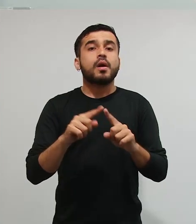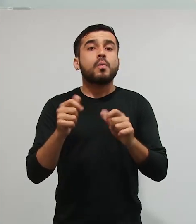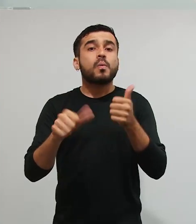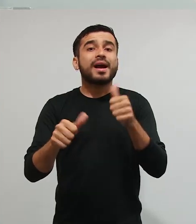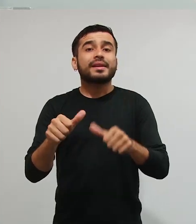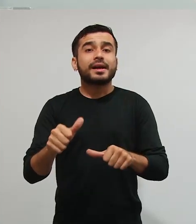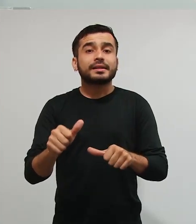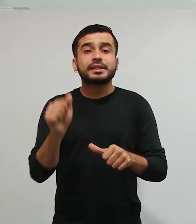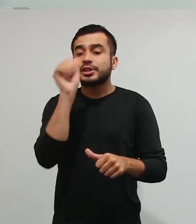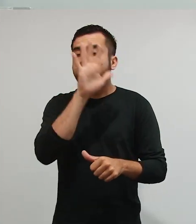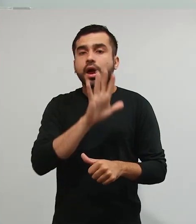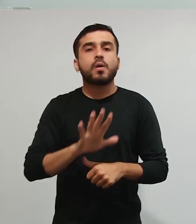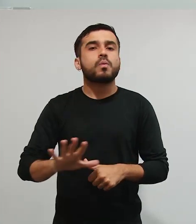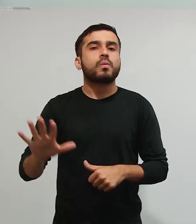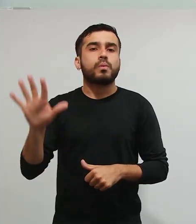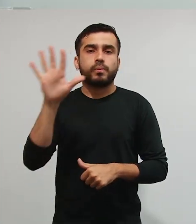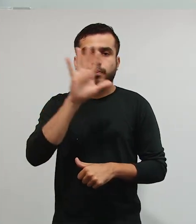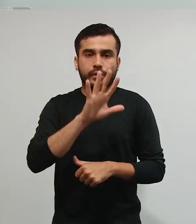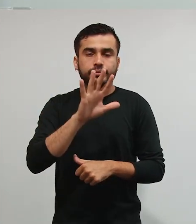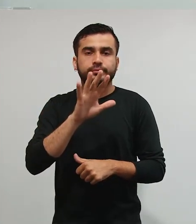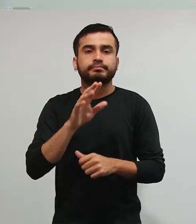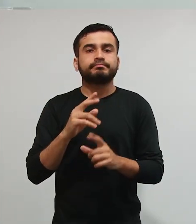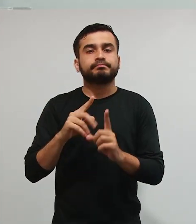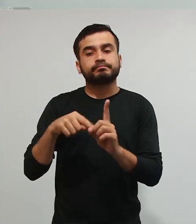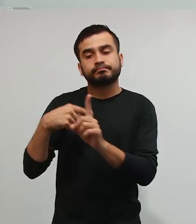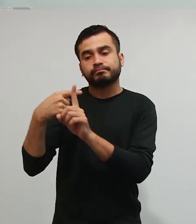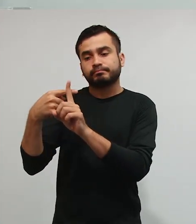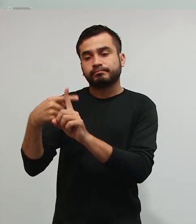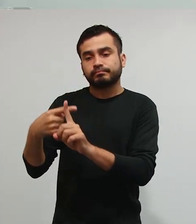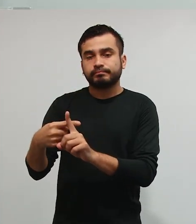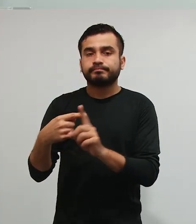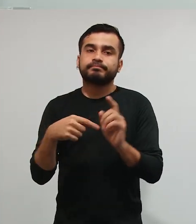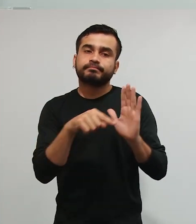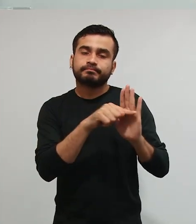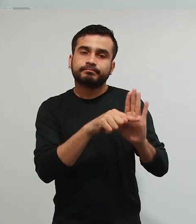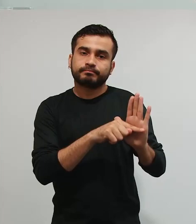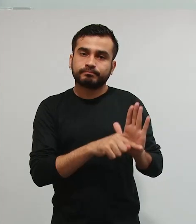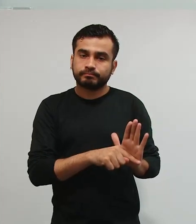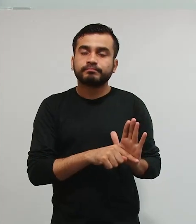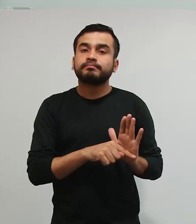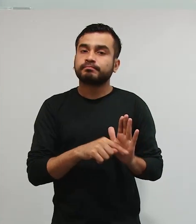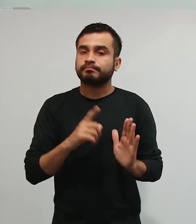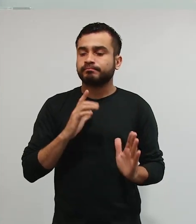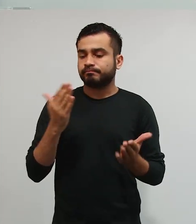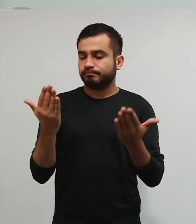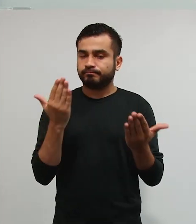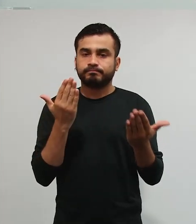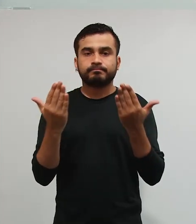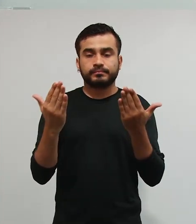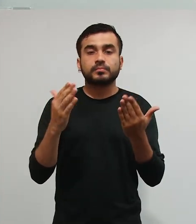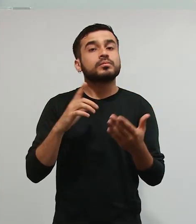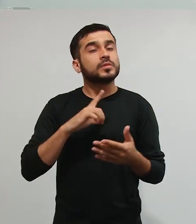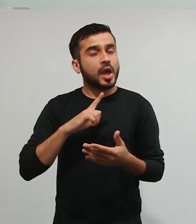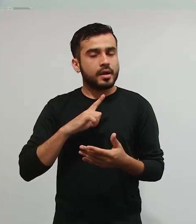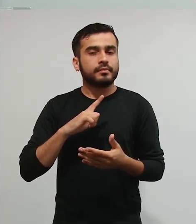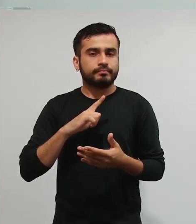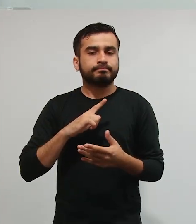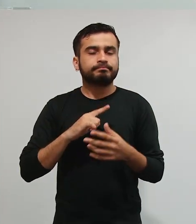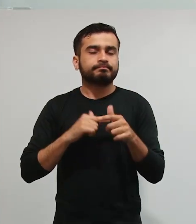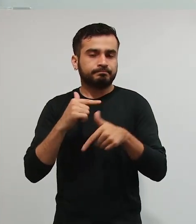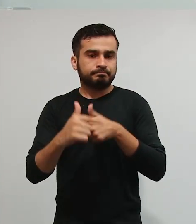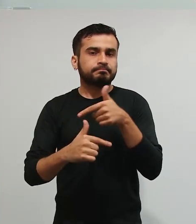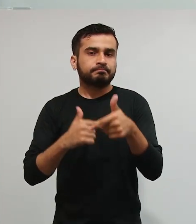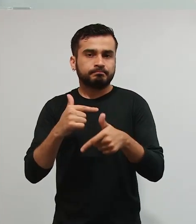uma análise generalista de pontos positivos e pontos negativos. Também tem esse